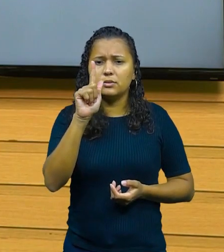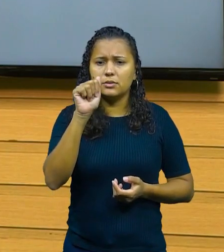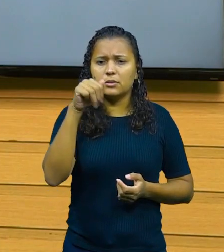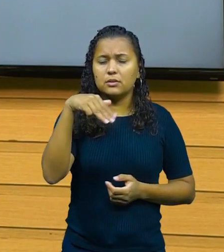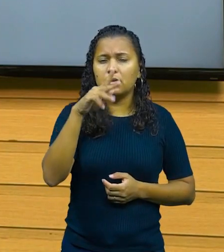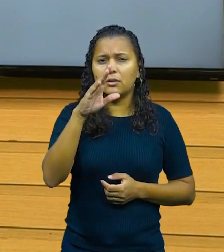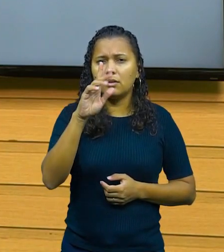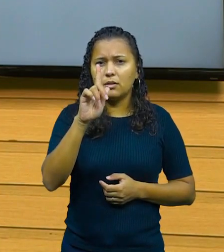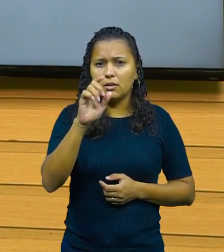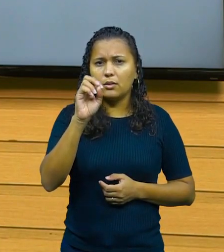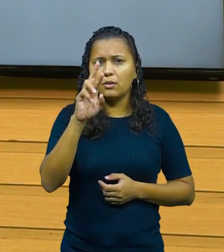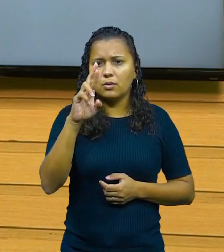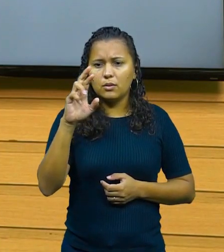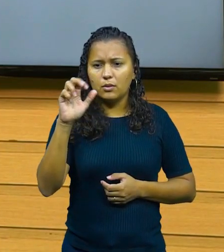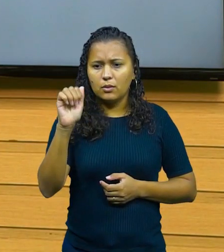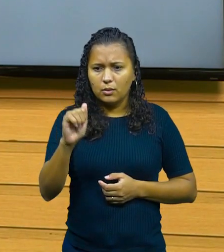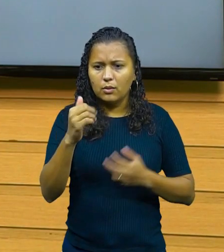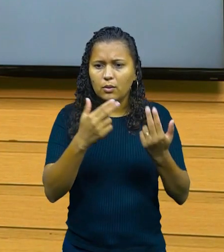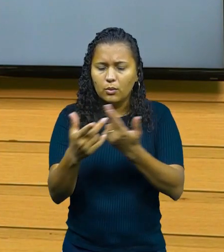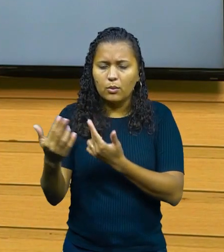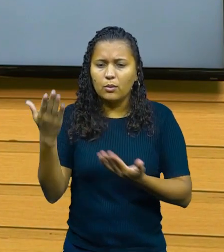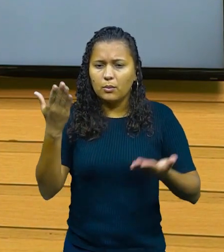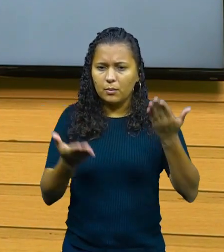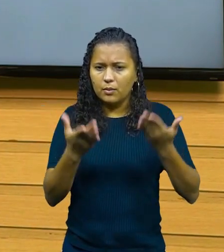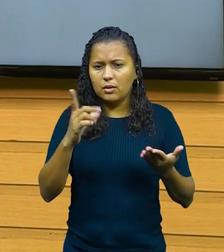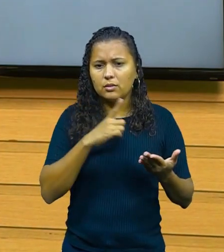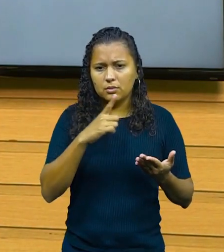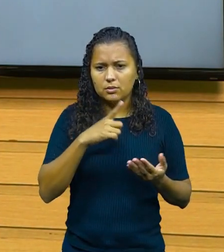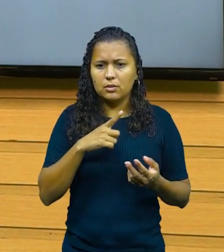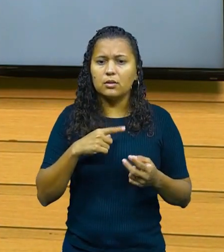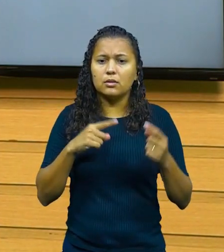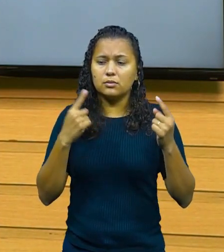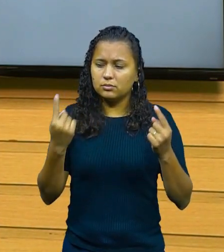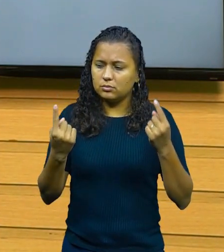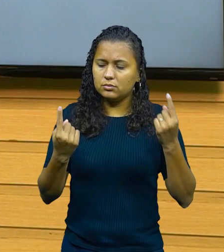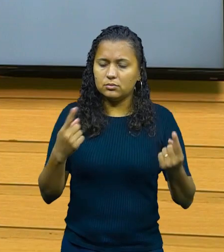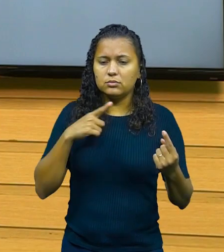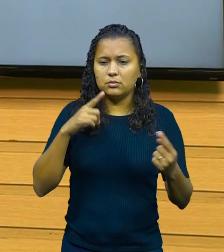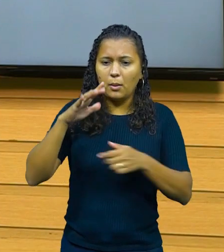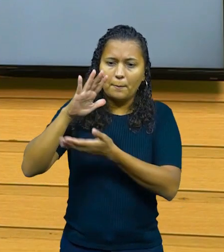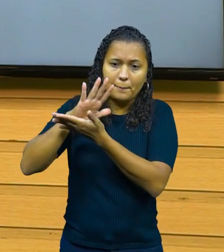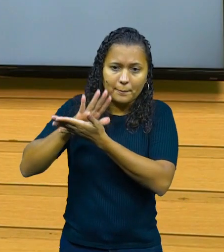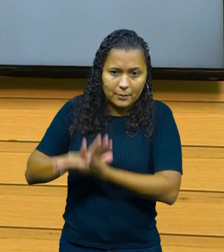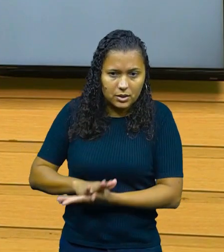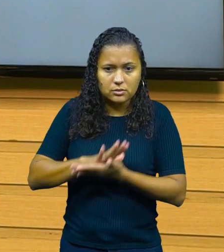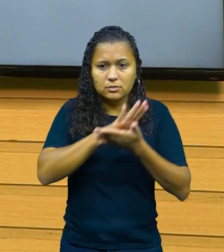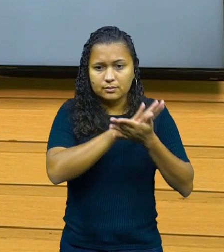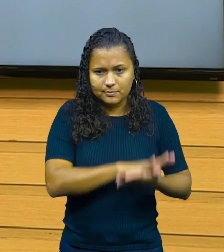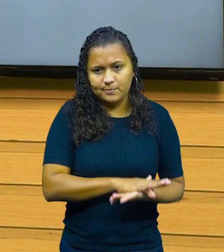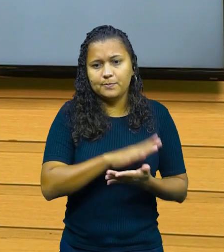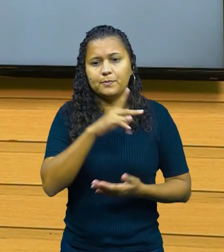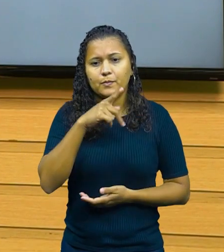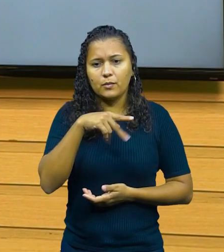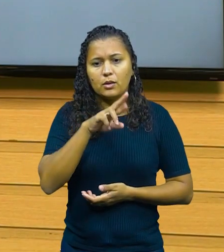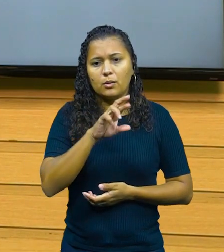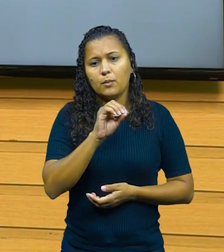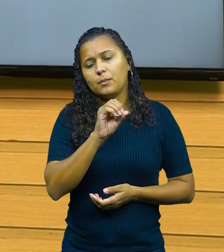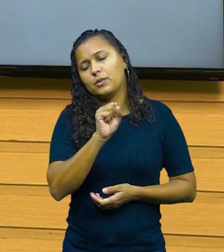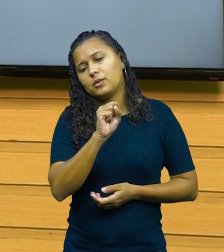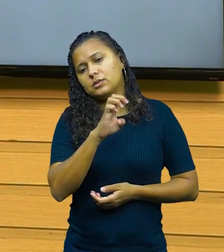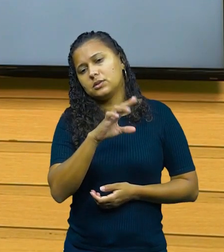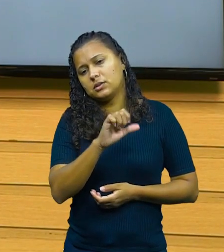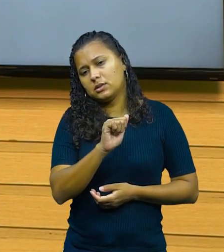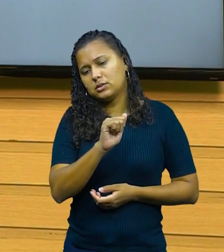mesmo, como se fosse uma balança mesmo. E aí você tem aqui os dois tipos de pressão, né? A pressão do processo e a